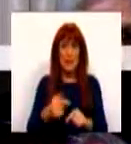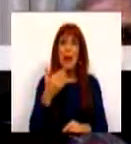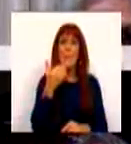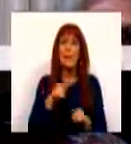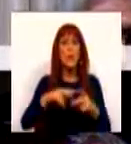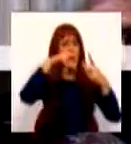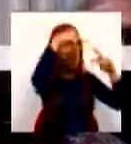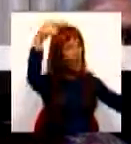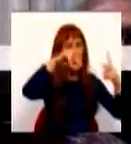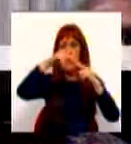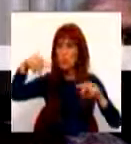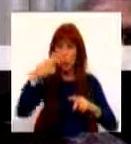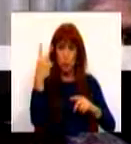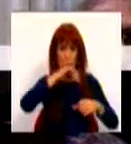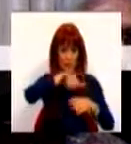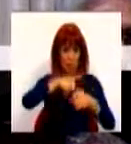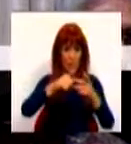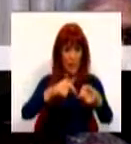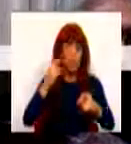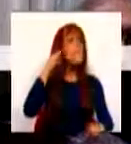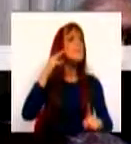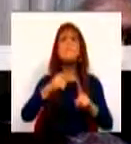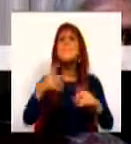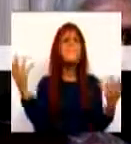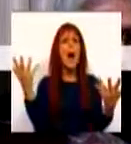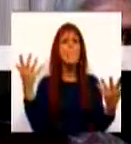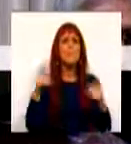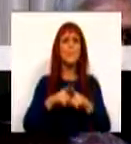das autarquias envolvidas no sentido